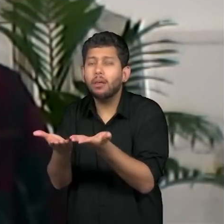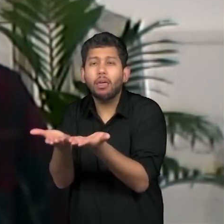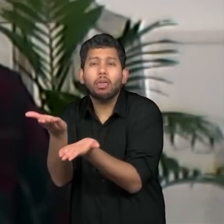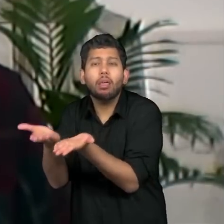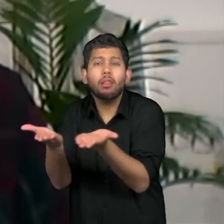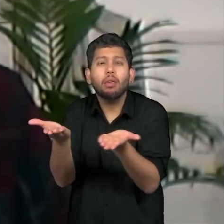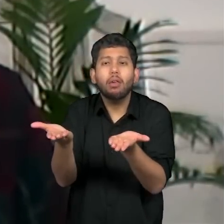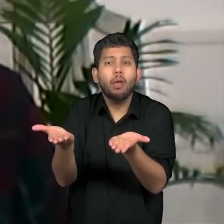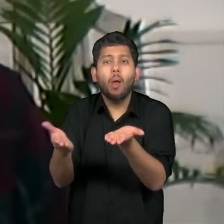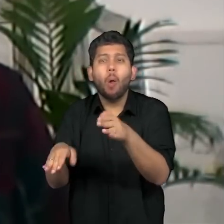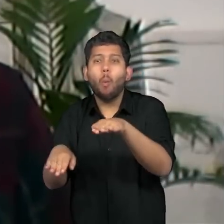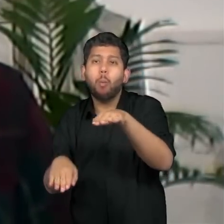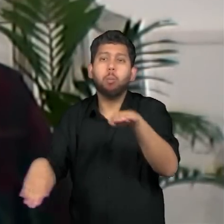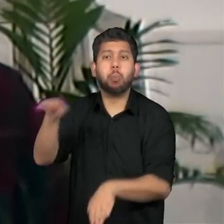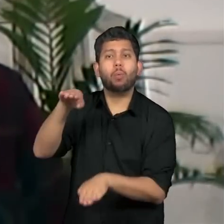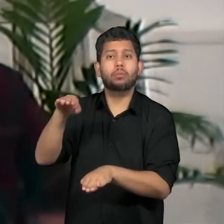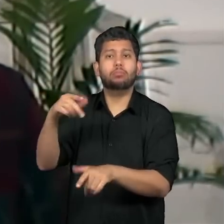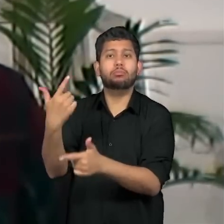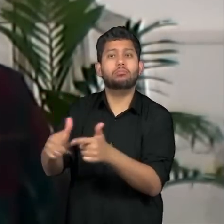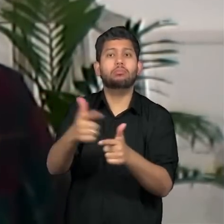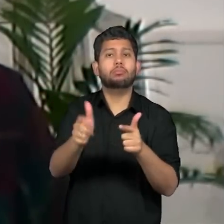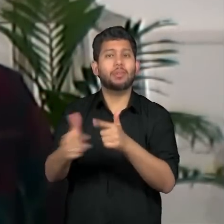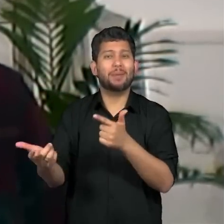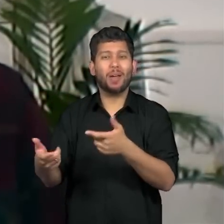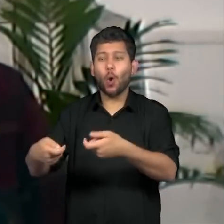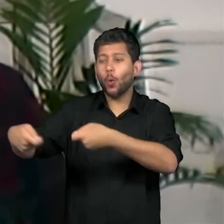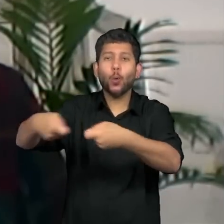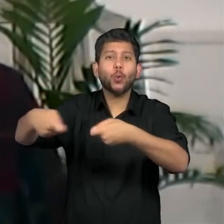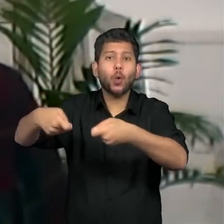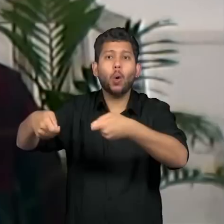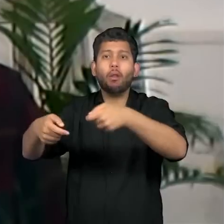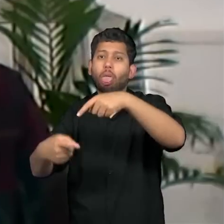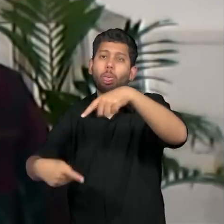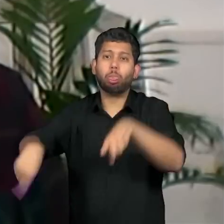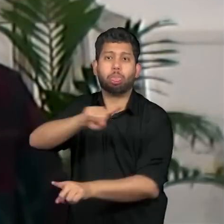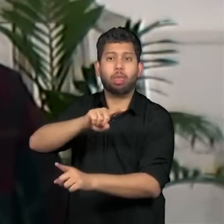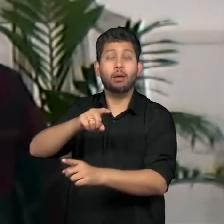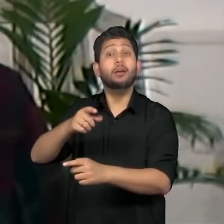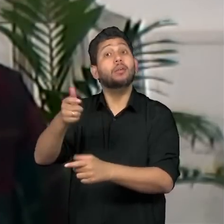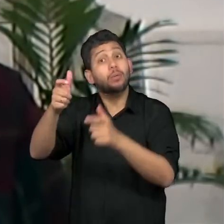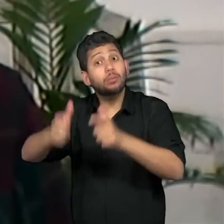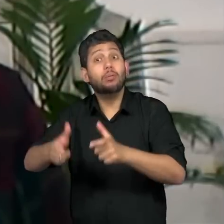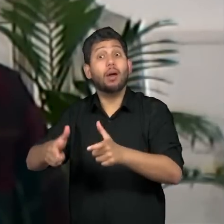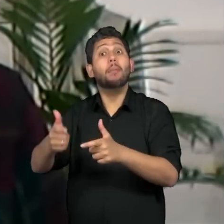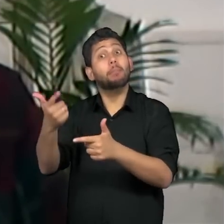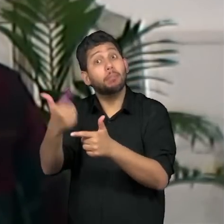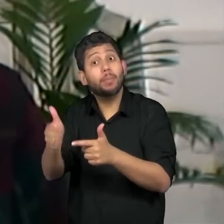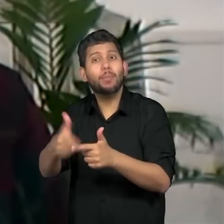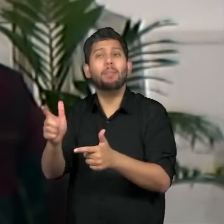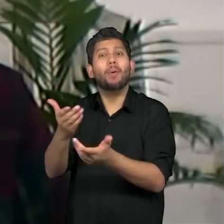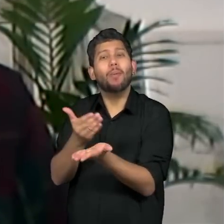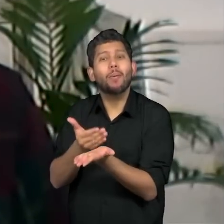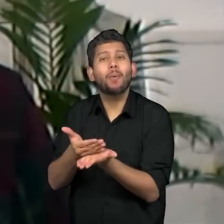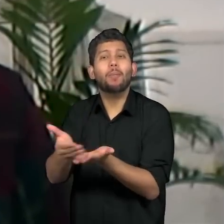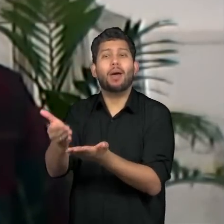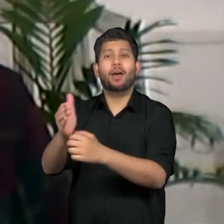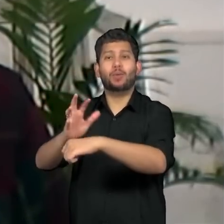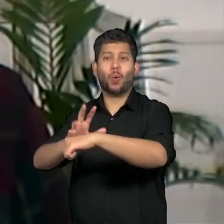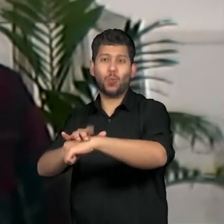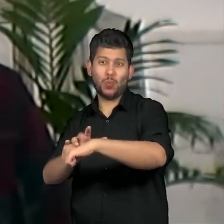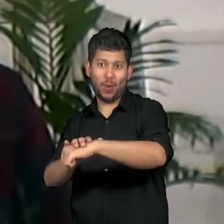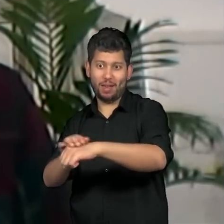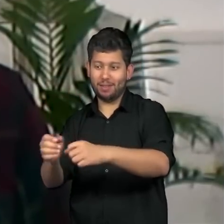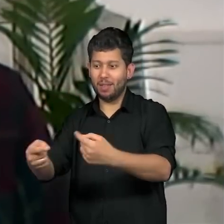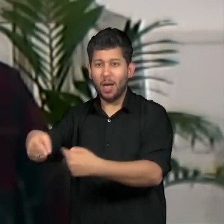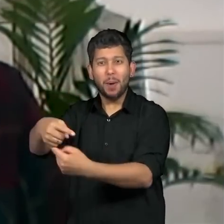serviços ecossistêmicos e de controles ecológicos que acontecem nesses ambientes, e isso aumenta as chances de um novo